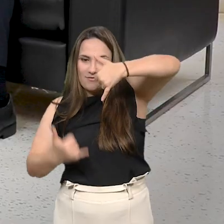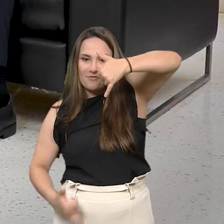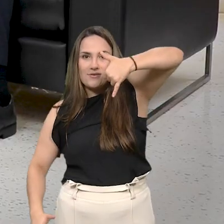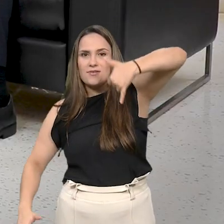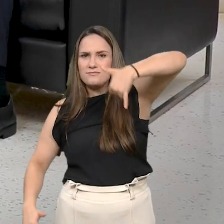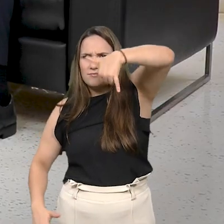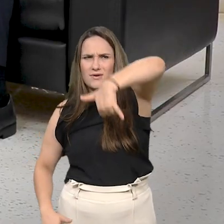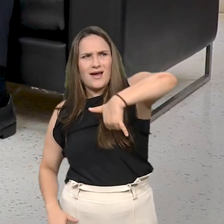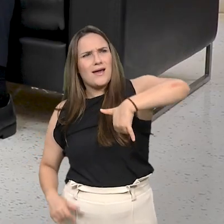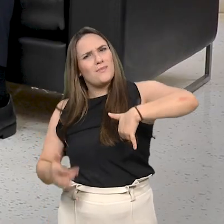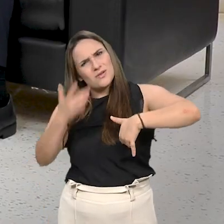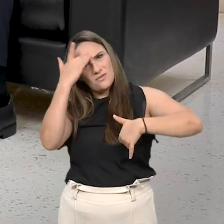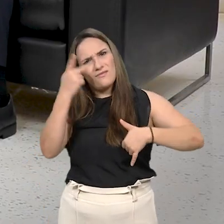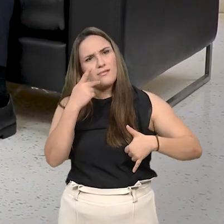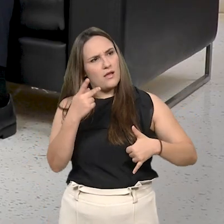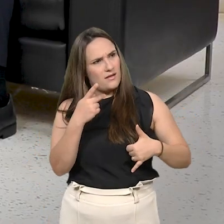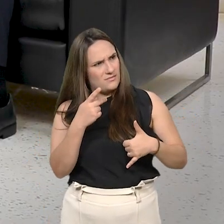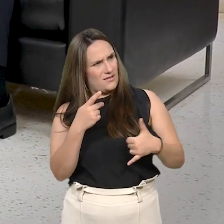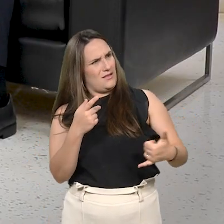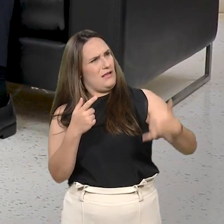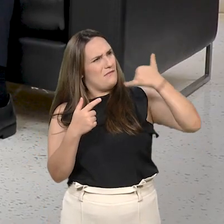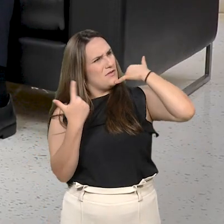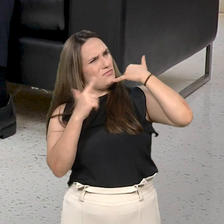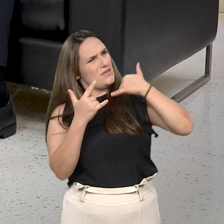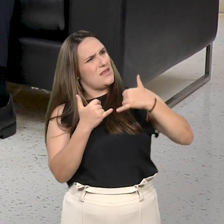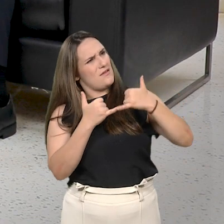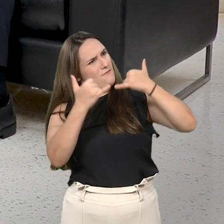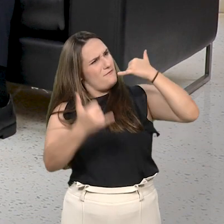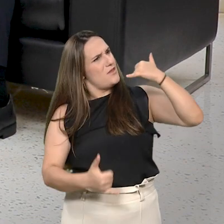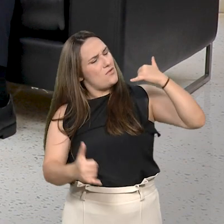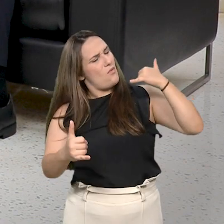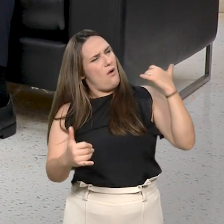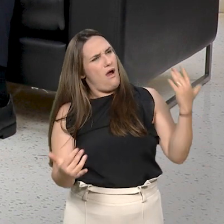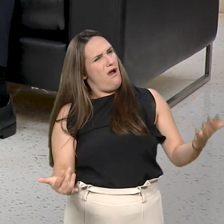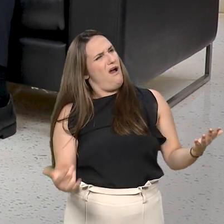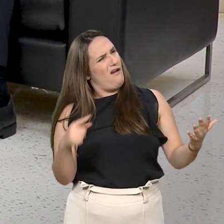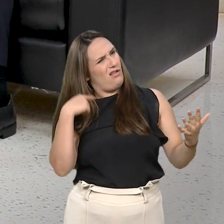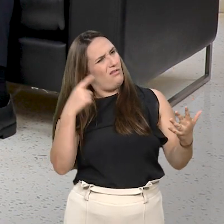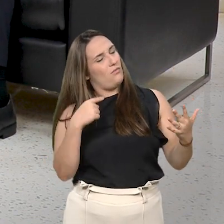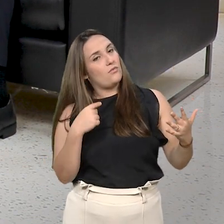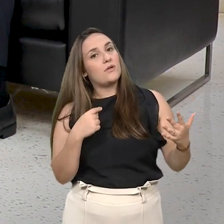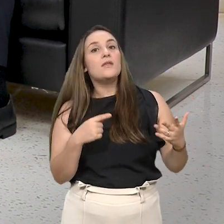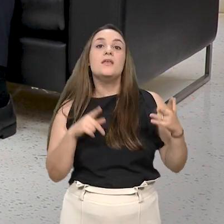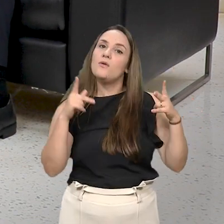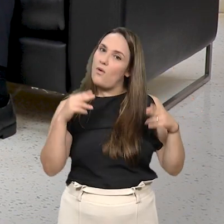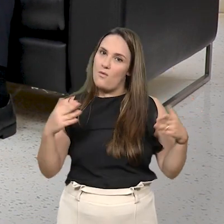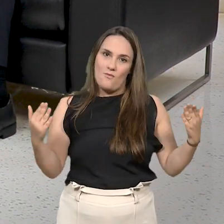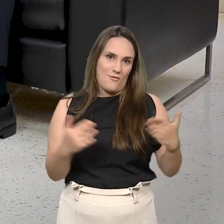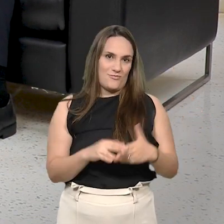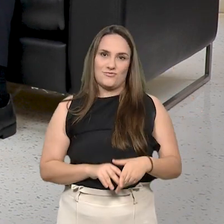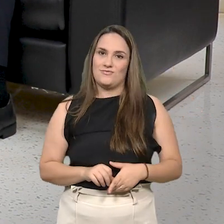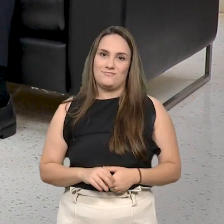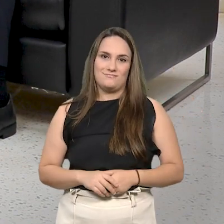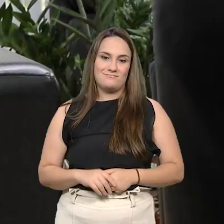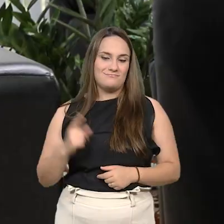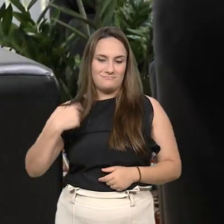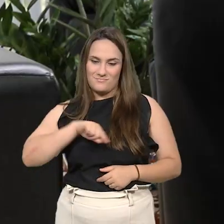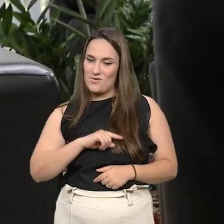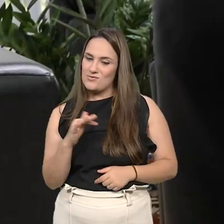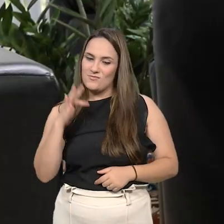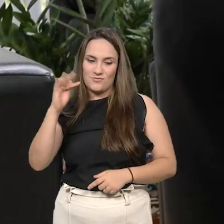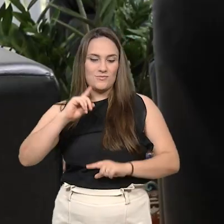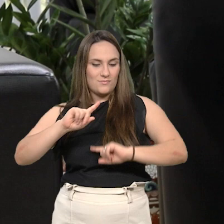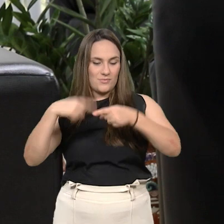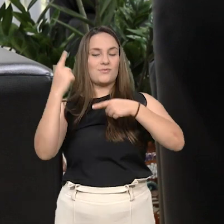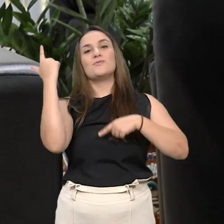discar. Então, assim, tomara que daqui 10 anos, isso que nós estamos falando agora esteja completamente superado e os